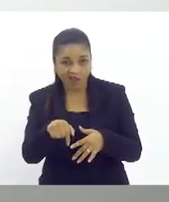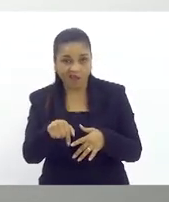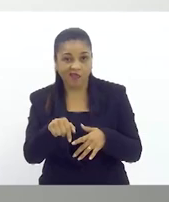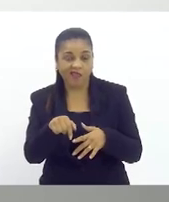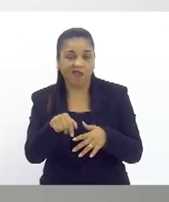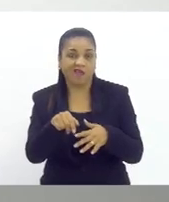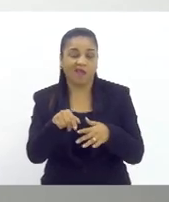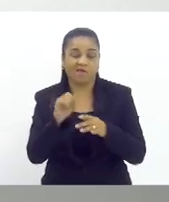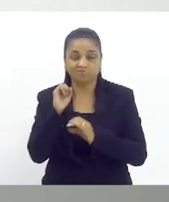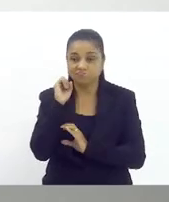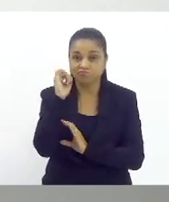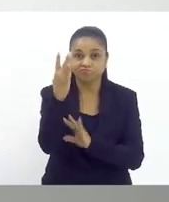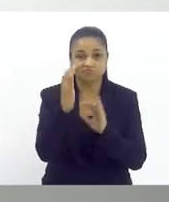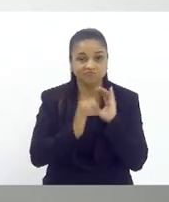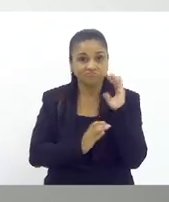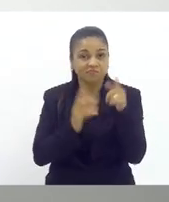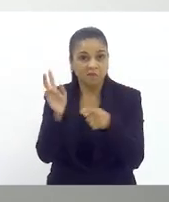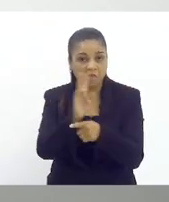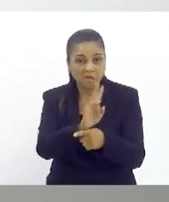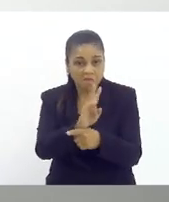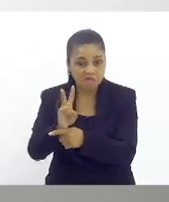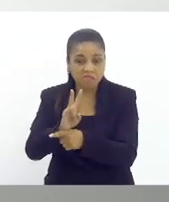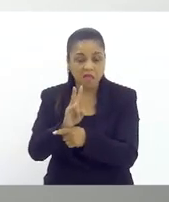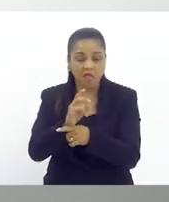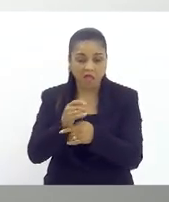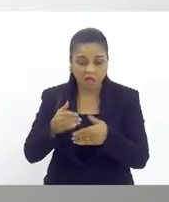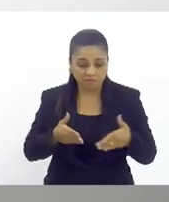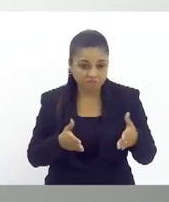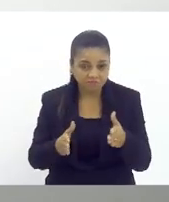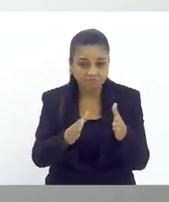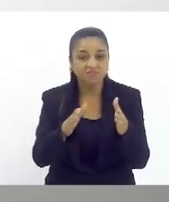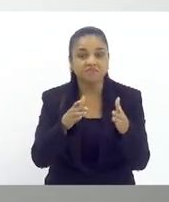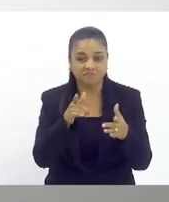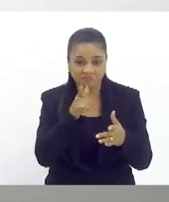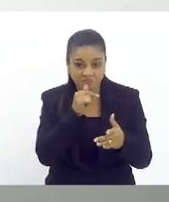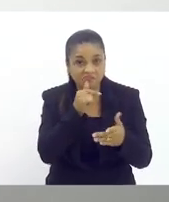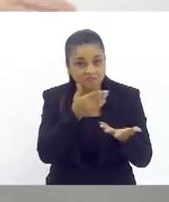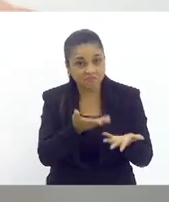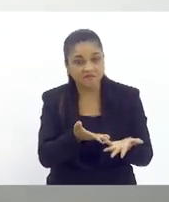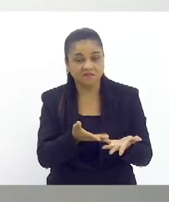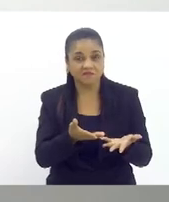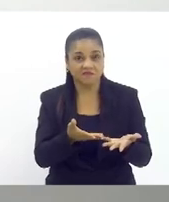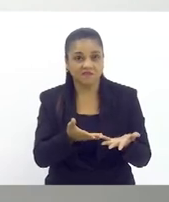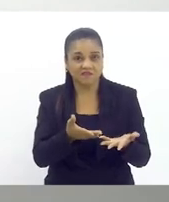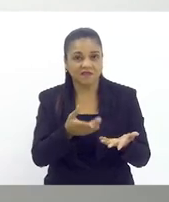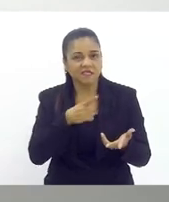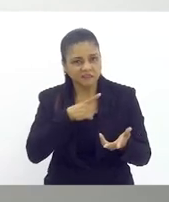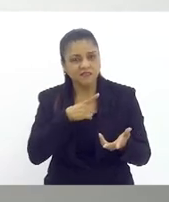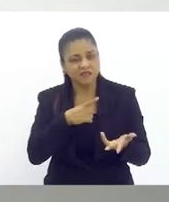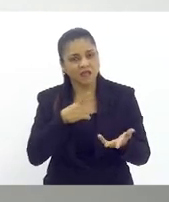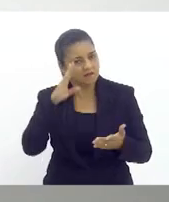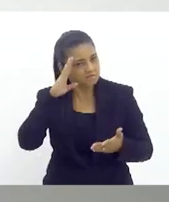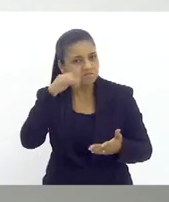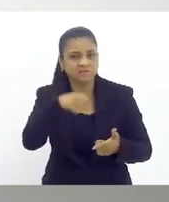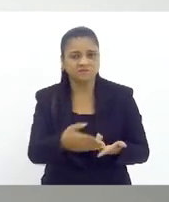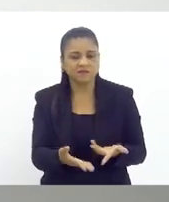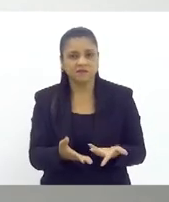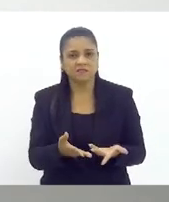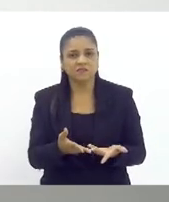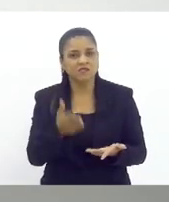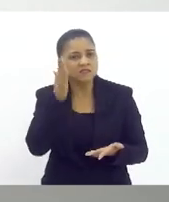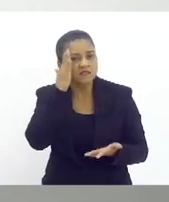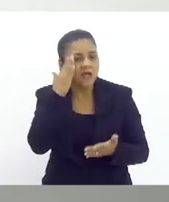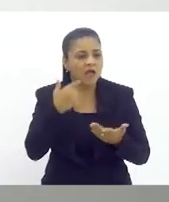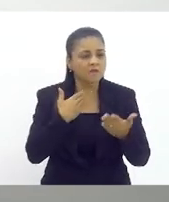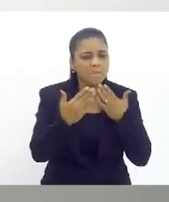a gente tem a malha hidrográfica a gente tem as prioridades de corredor daí já a gente